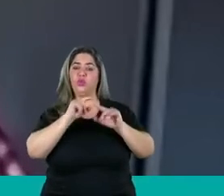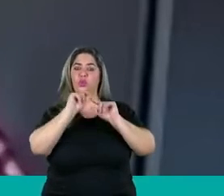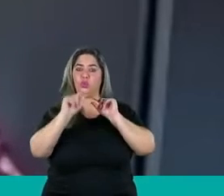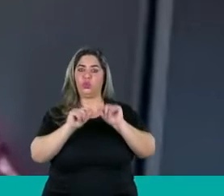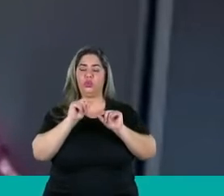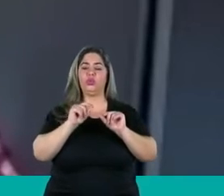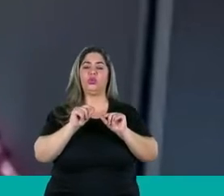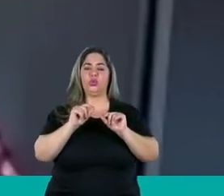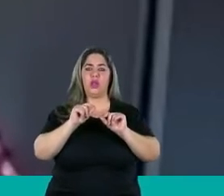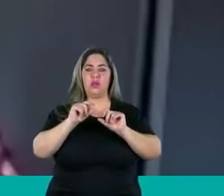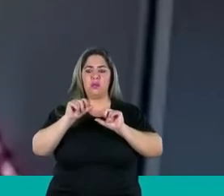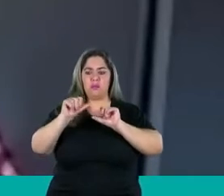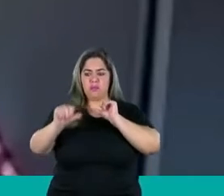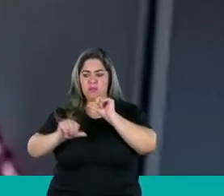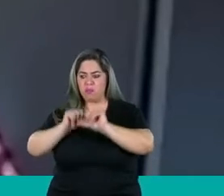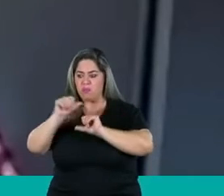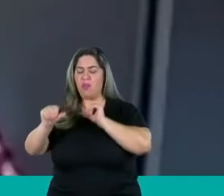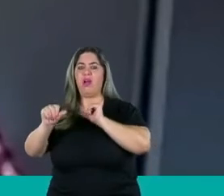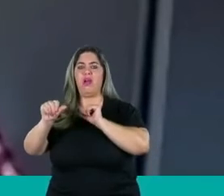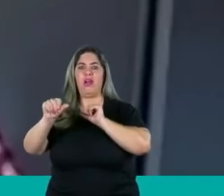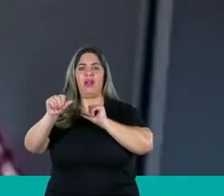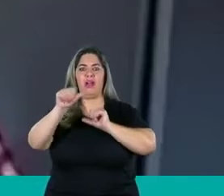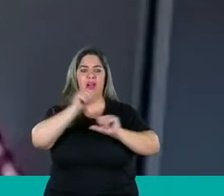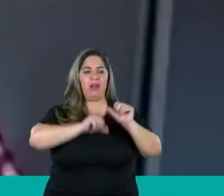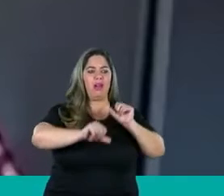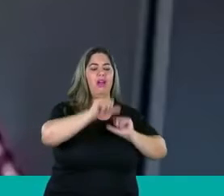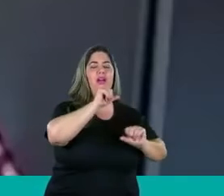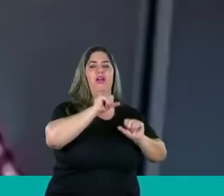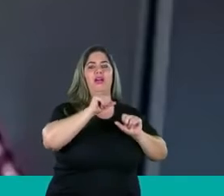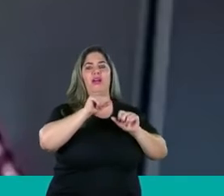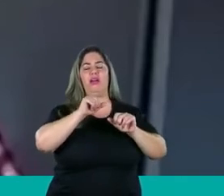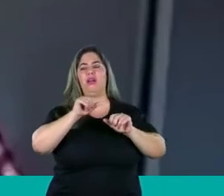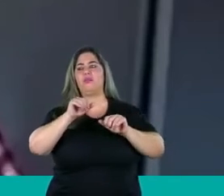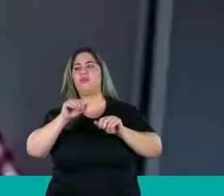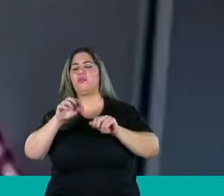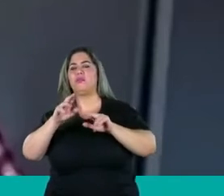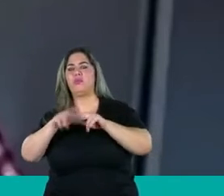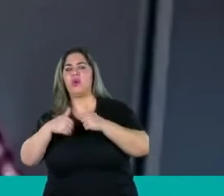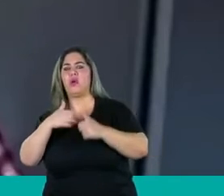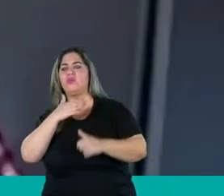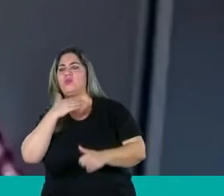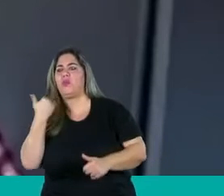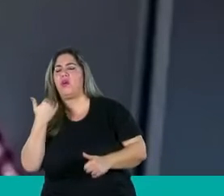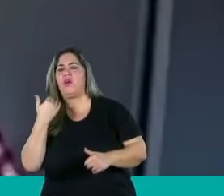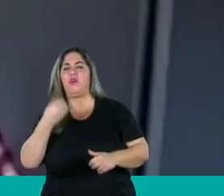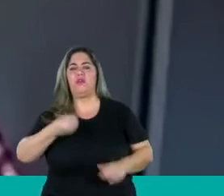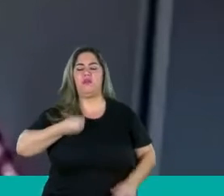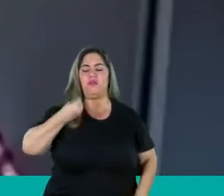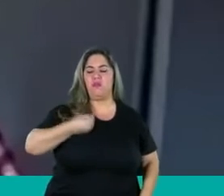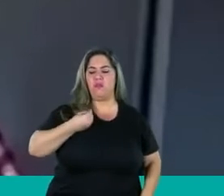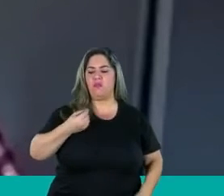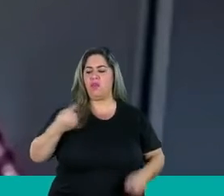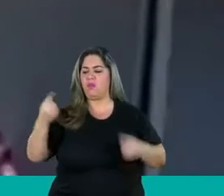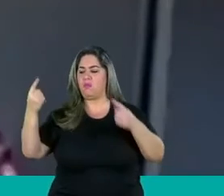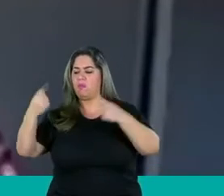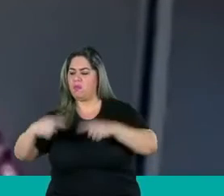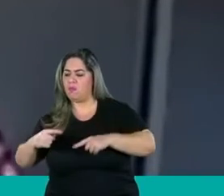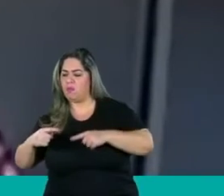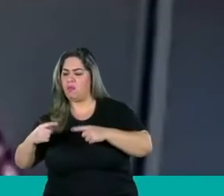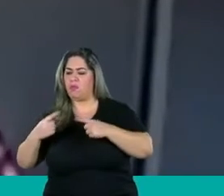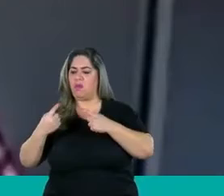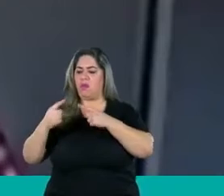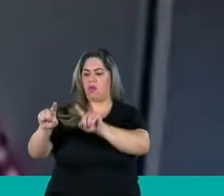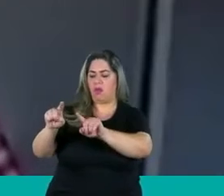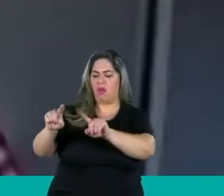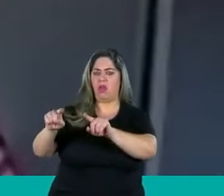de regeneração e degeneração, que pulsões de vida e pulsões de morte, se confrontam e se opõem. Não